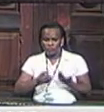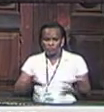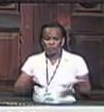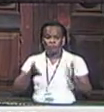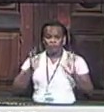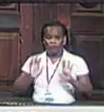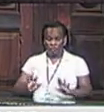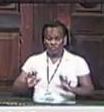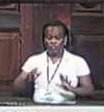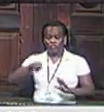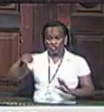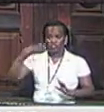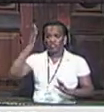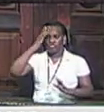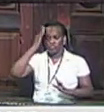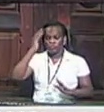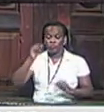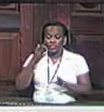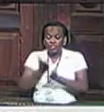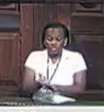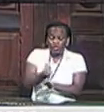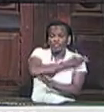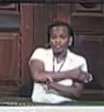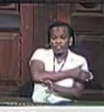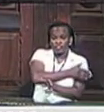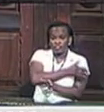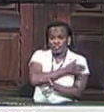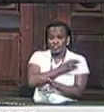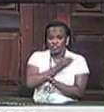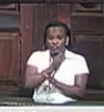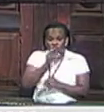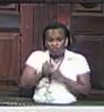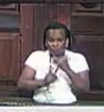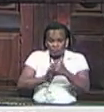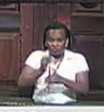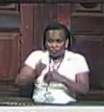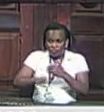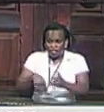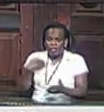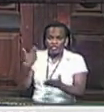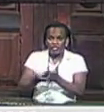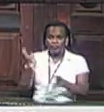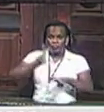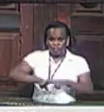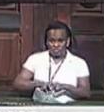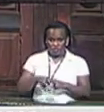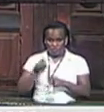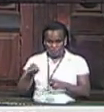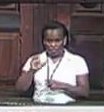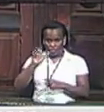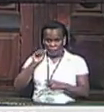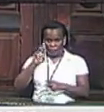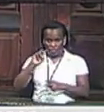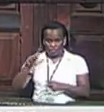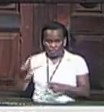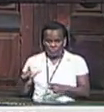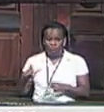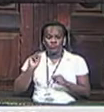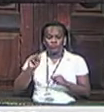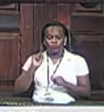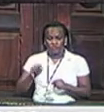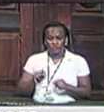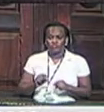mas a gente sabe que o que está por trás do processo que levou à prisão